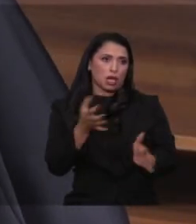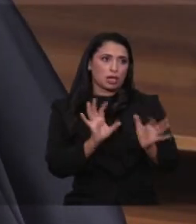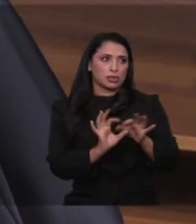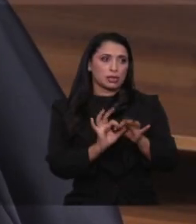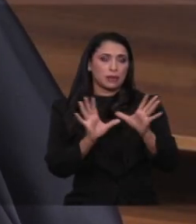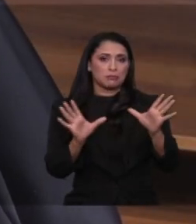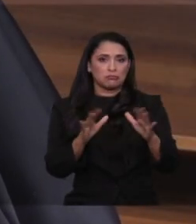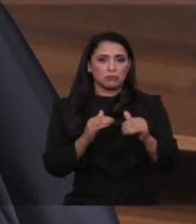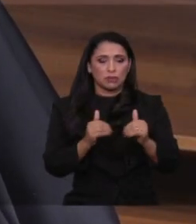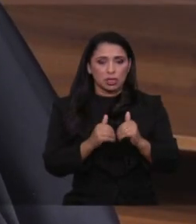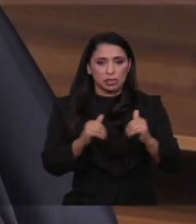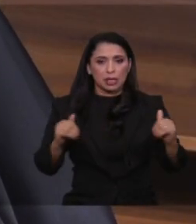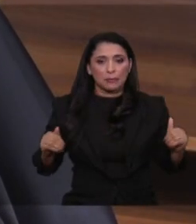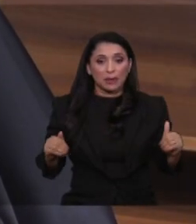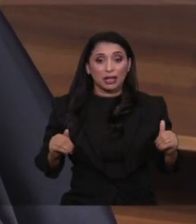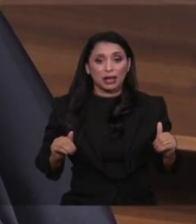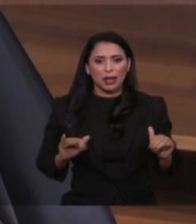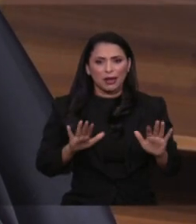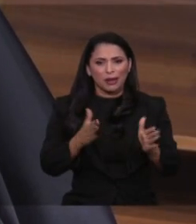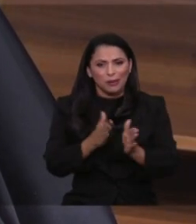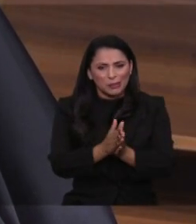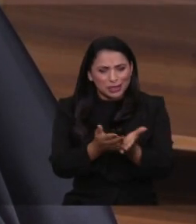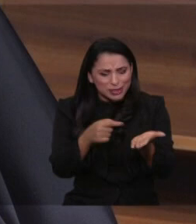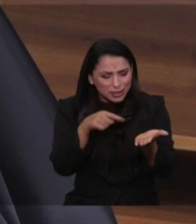Mas vejam, isso aqui é um entulho